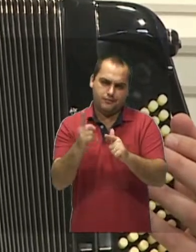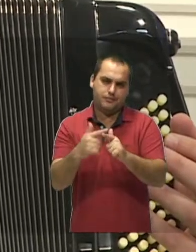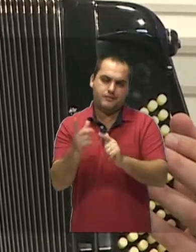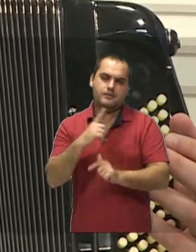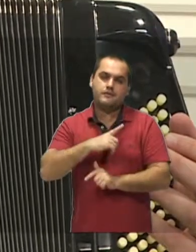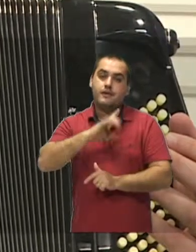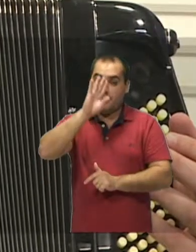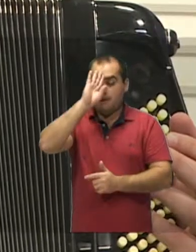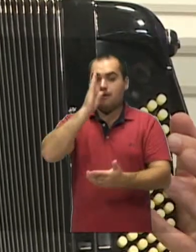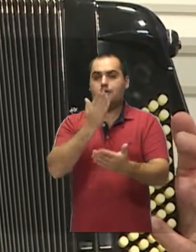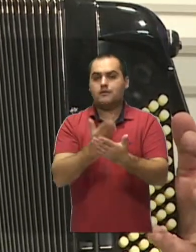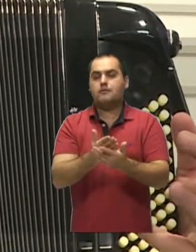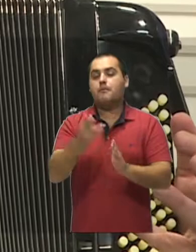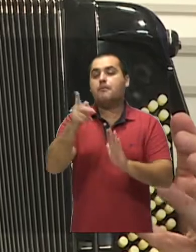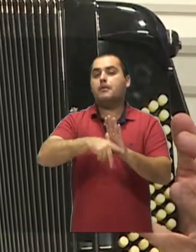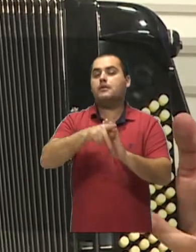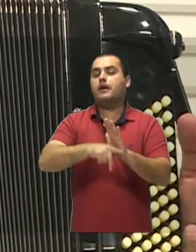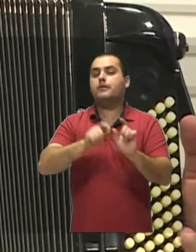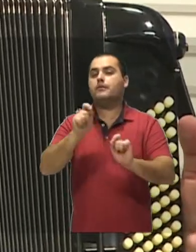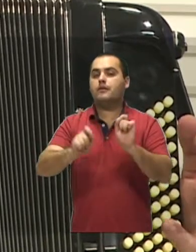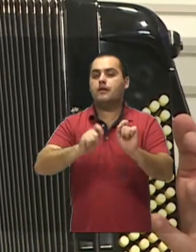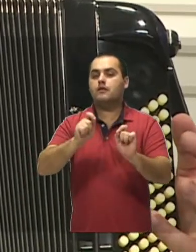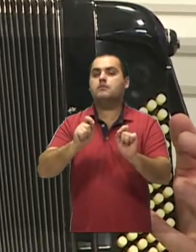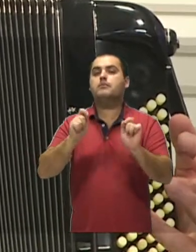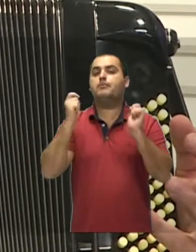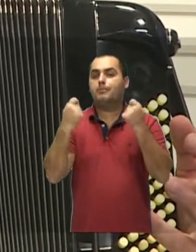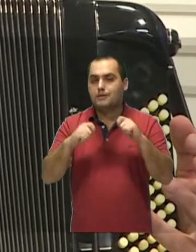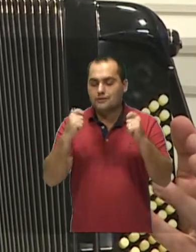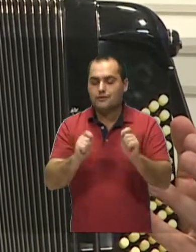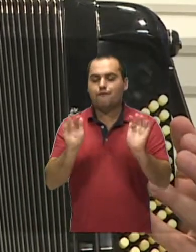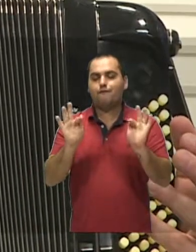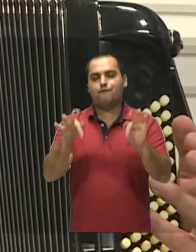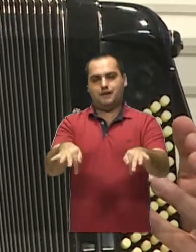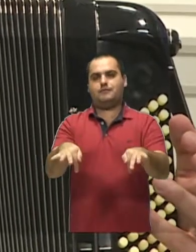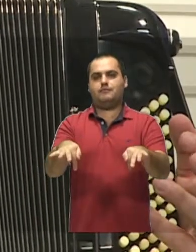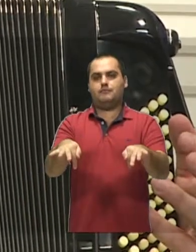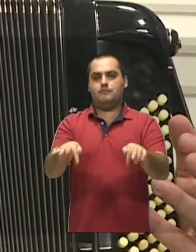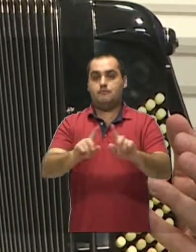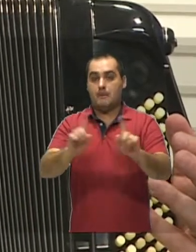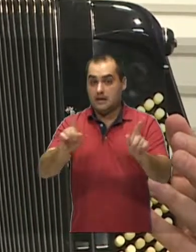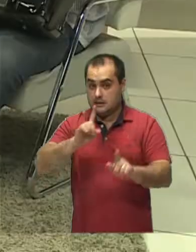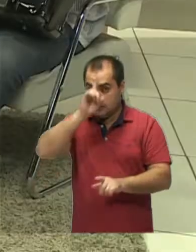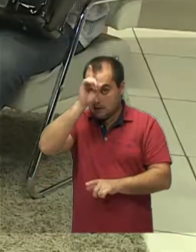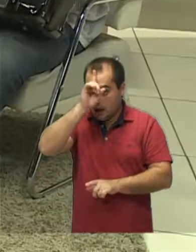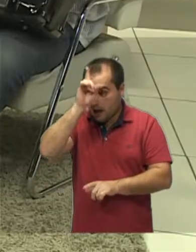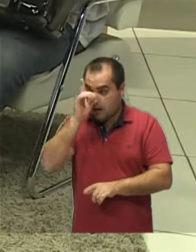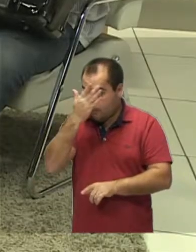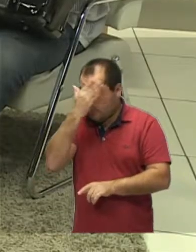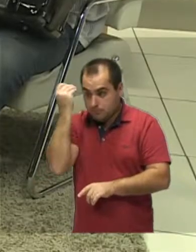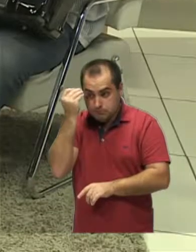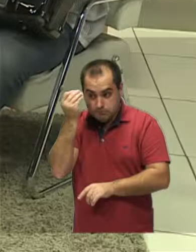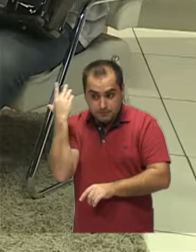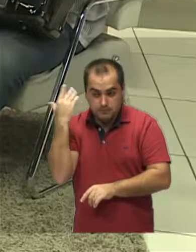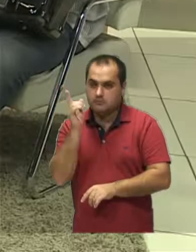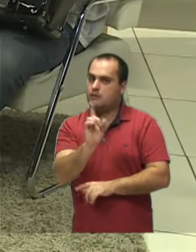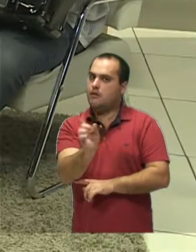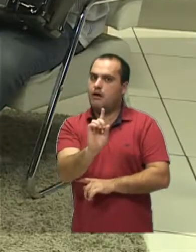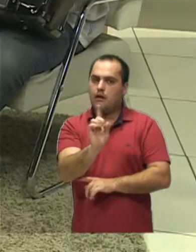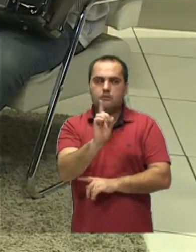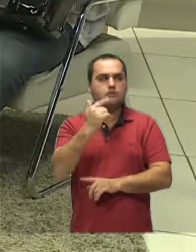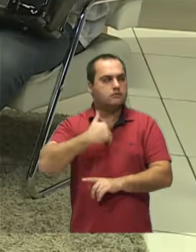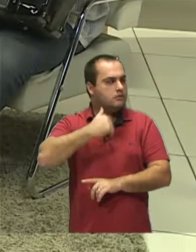eu acredito que foi um projeto que teve que chegar no fim. Mas a ideia não está esquecida, eu ainda